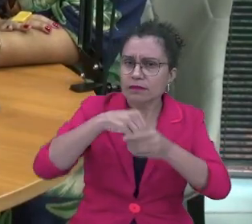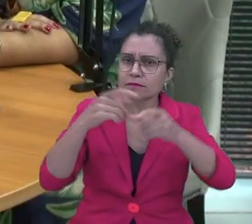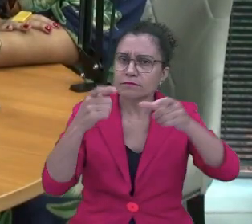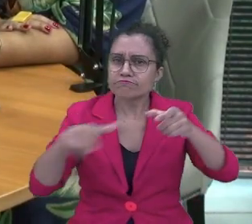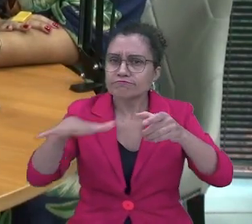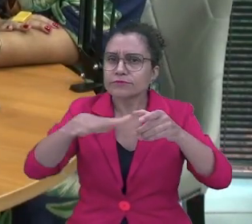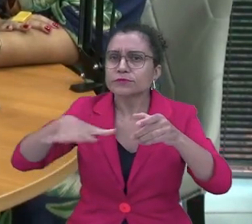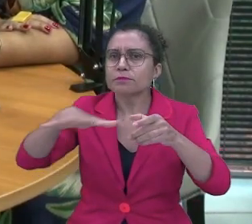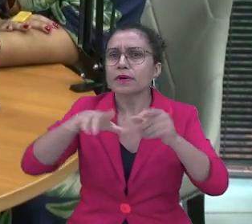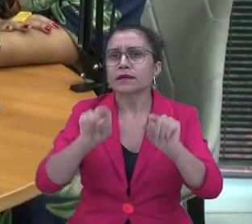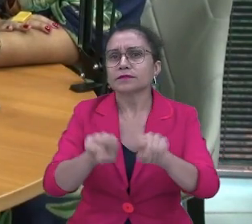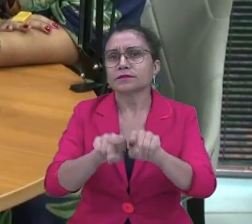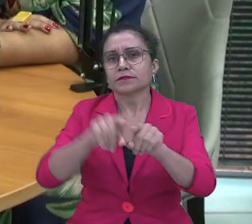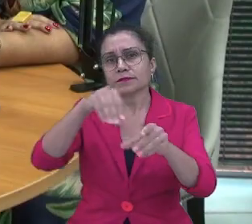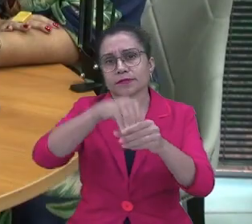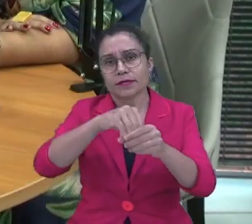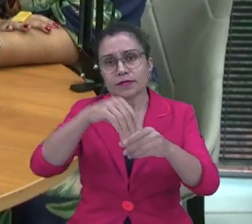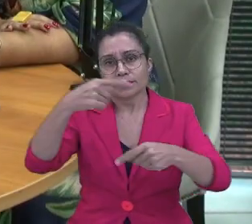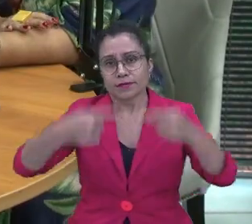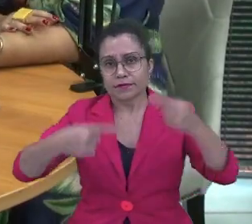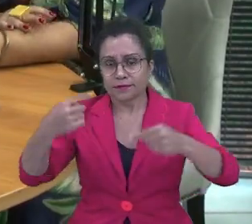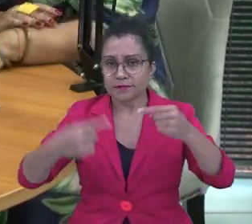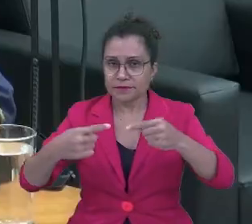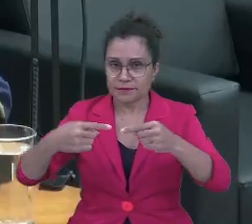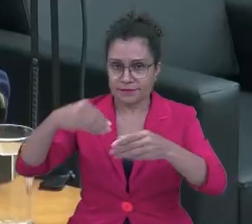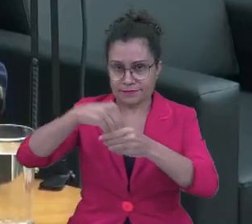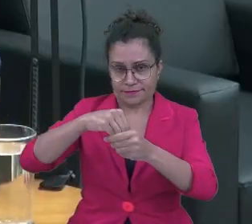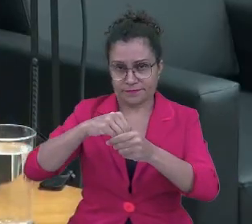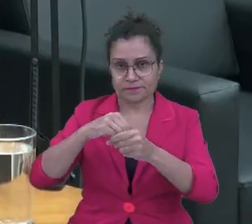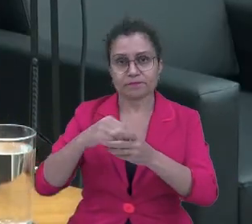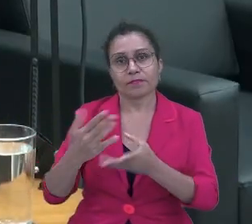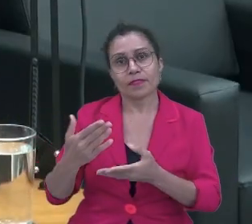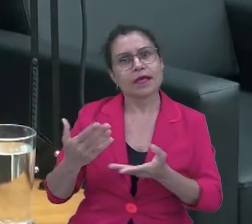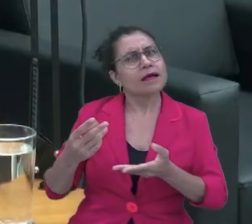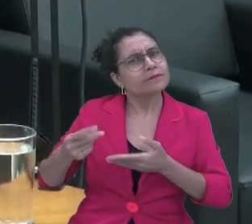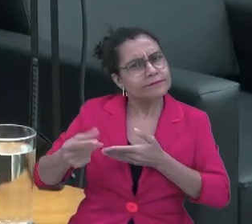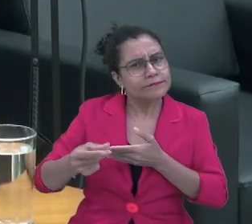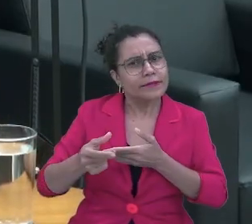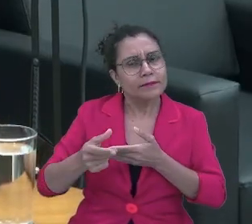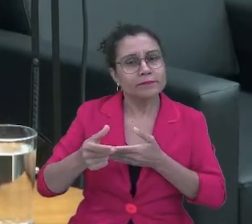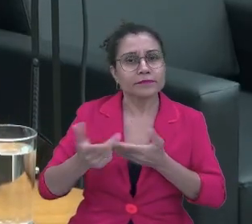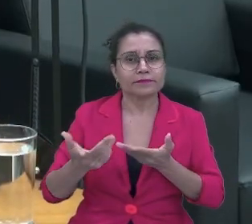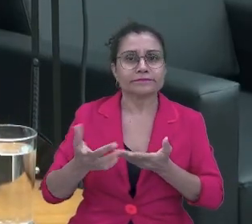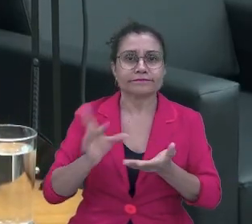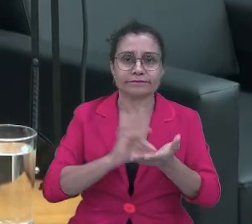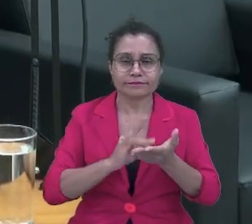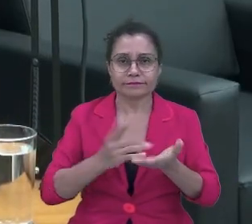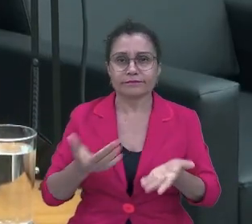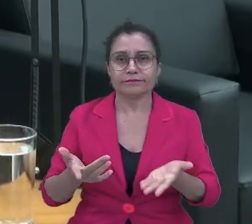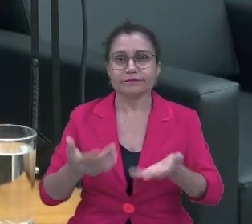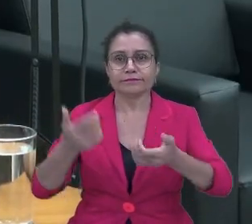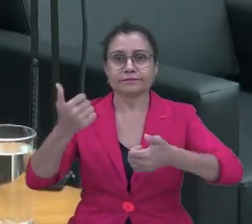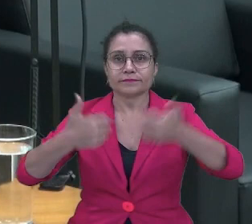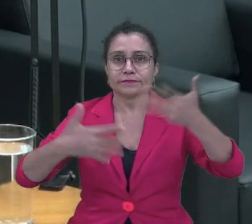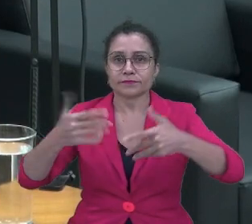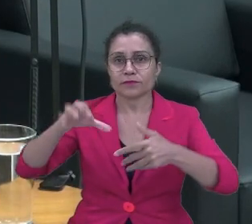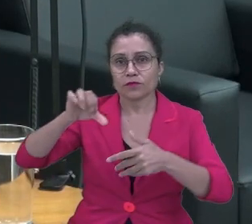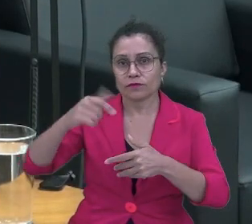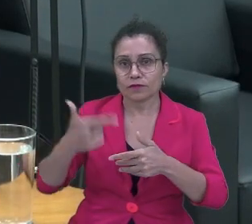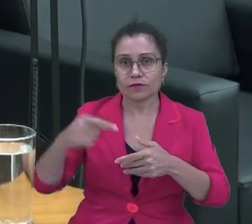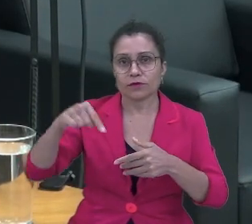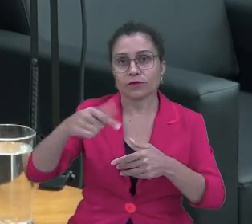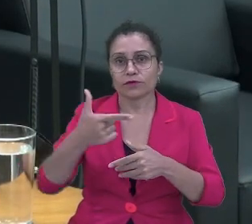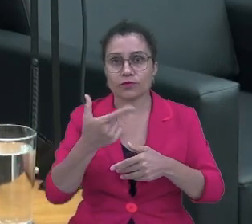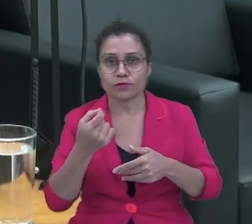política. Foi um bom tempo ainda, professora, muito bem-vinda. Obrigada, Tânia. Realmente, Tânia, nós vamos falar sobre esses 92 anos, esse ano,